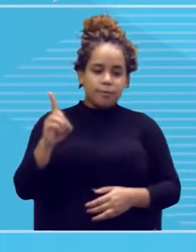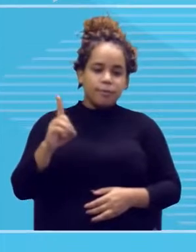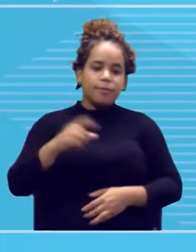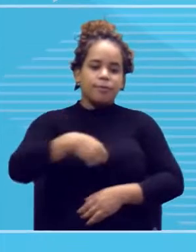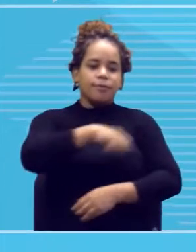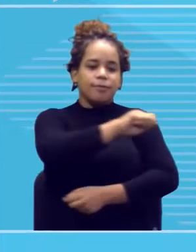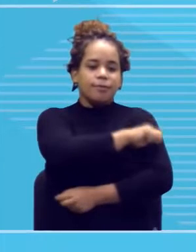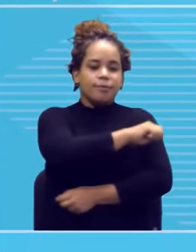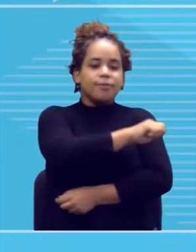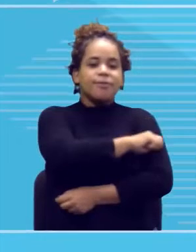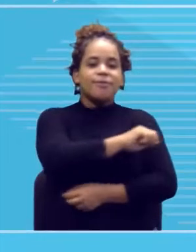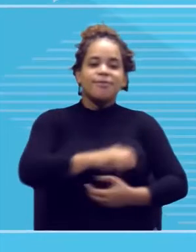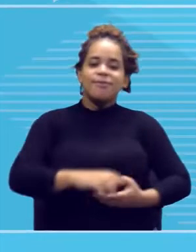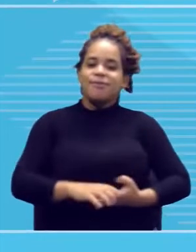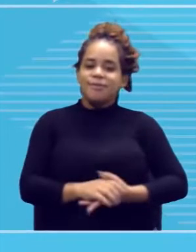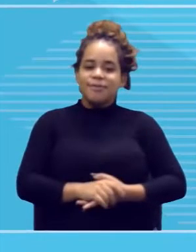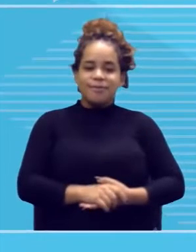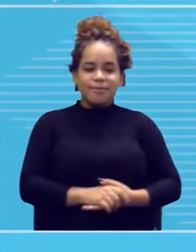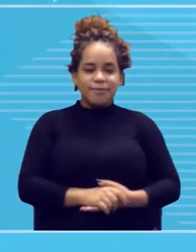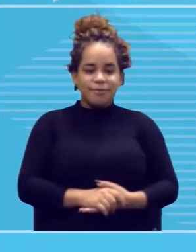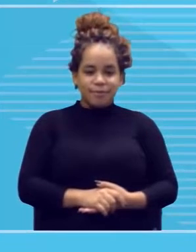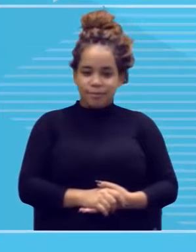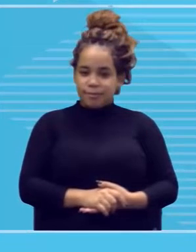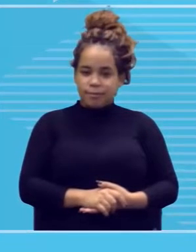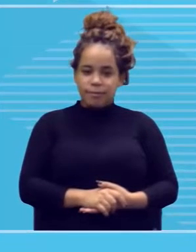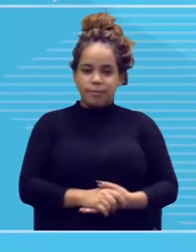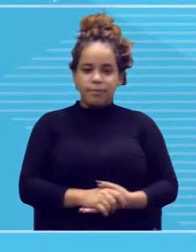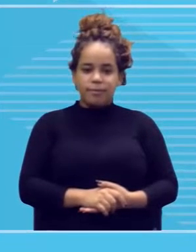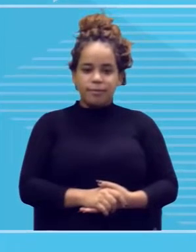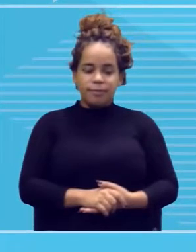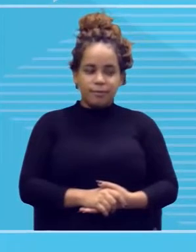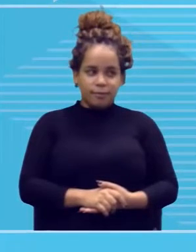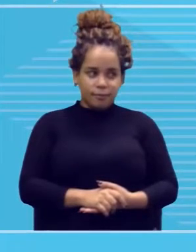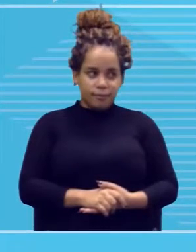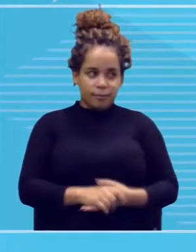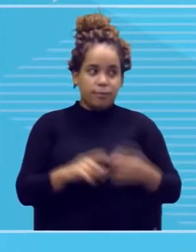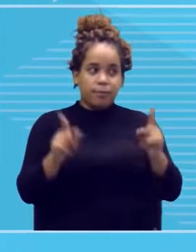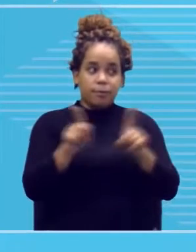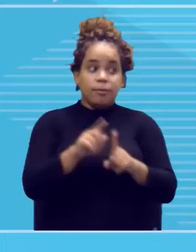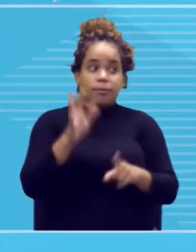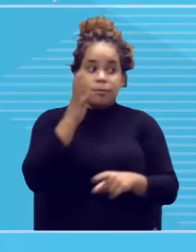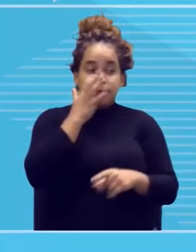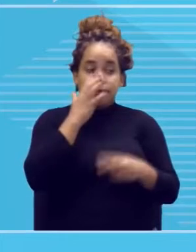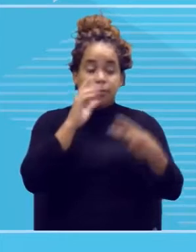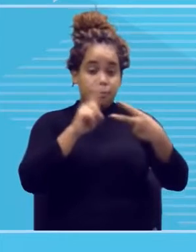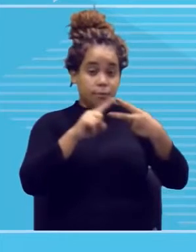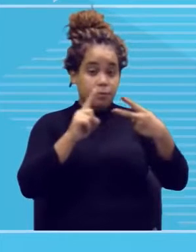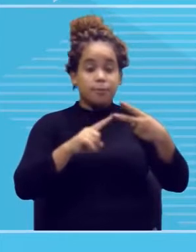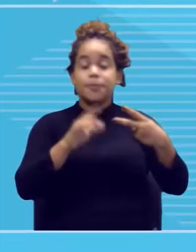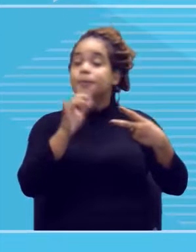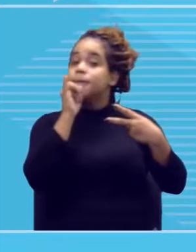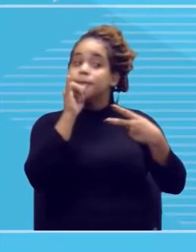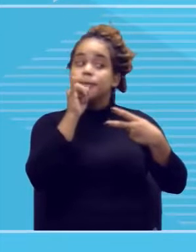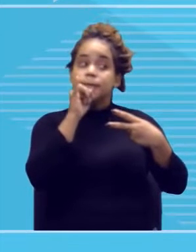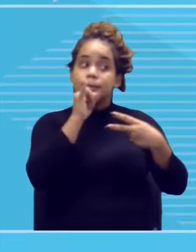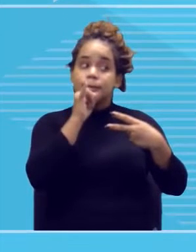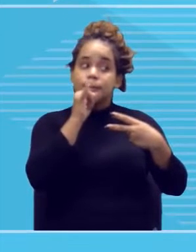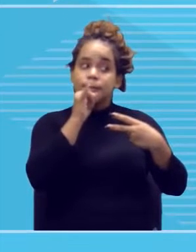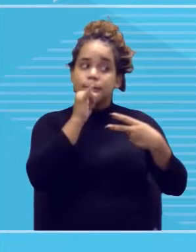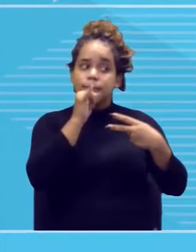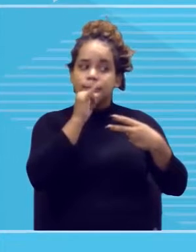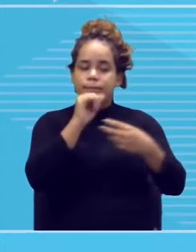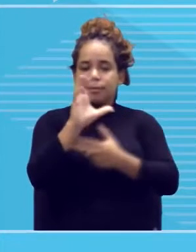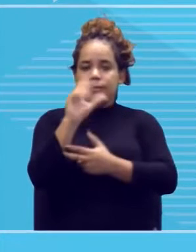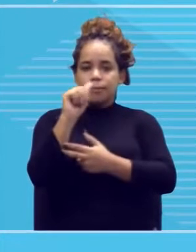Souza seja bem-vinda hein seja bem-vindo ao nosso encontro Observe aqui dois exemplos ó aqui eu trouxe o verbo